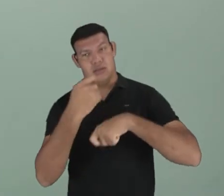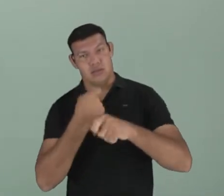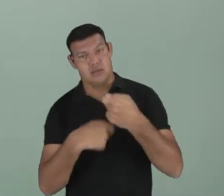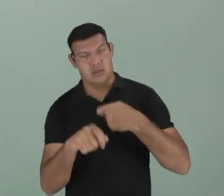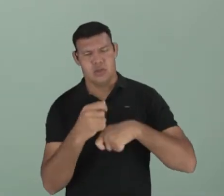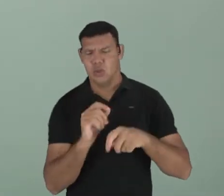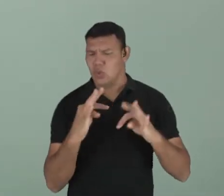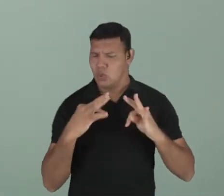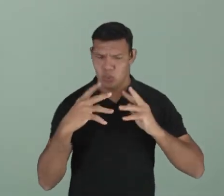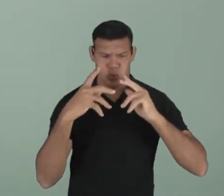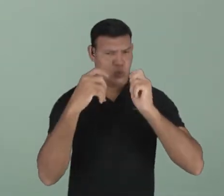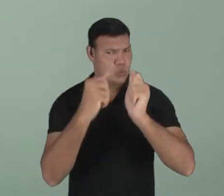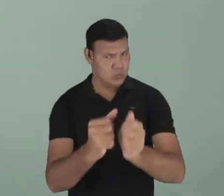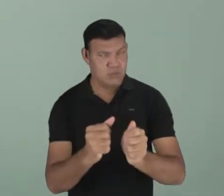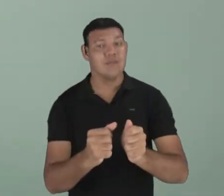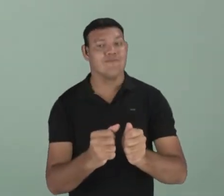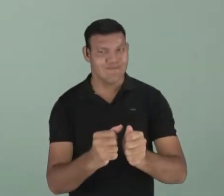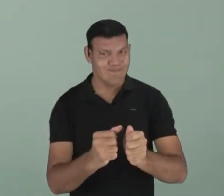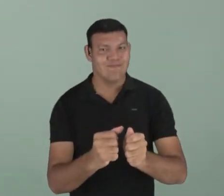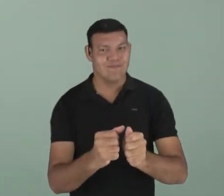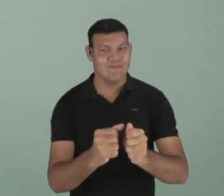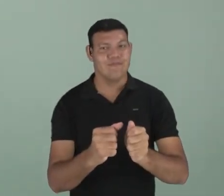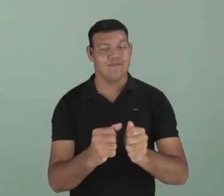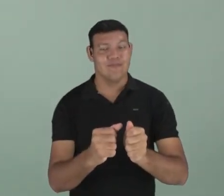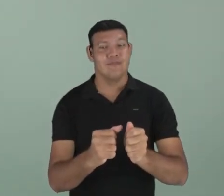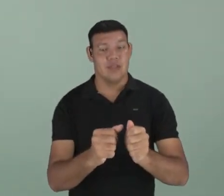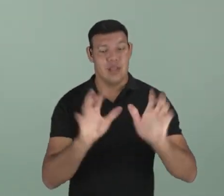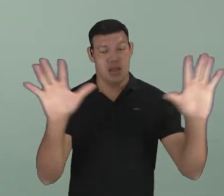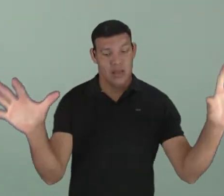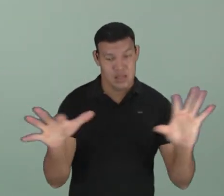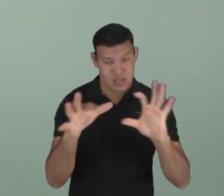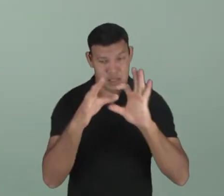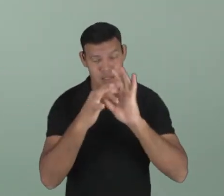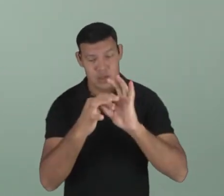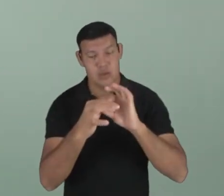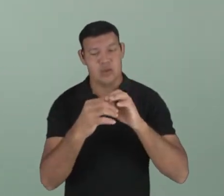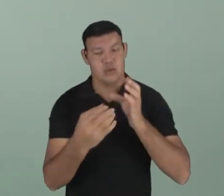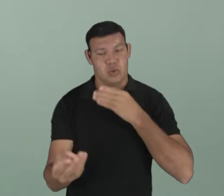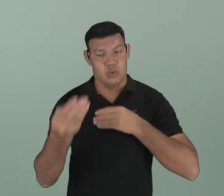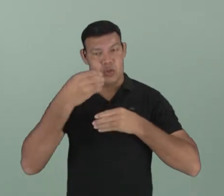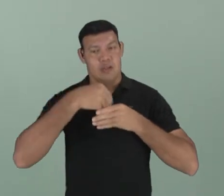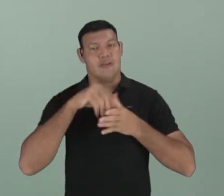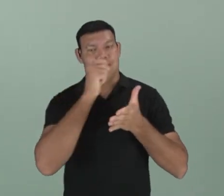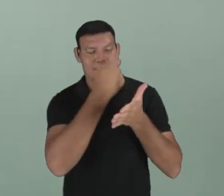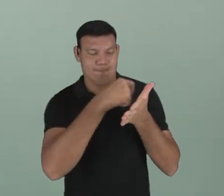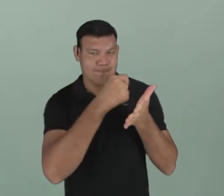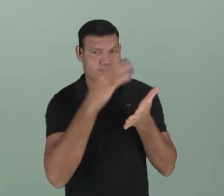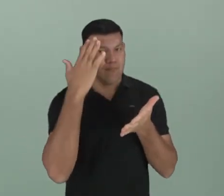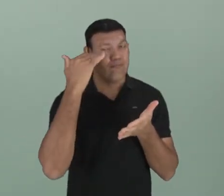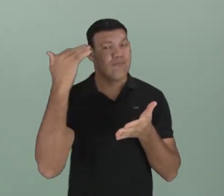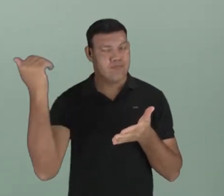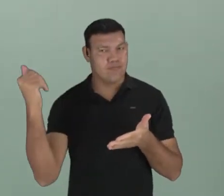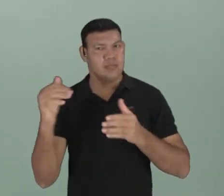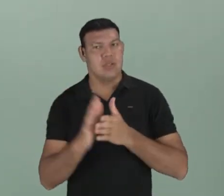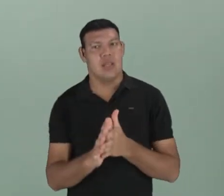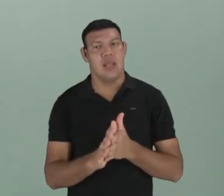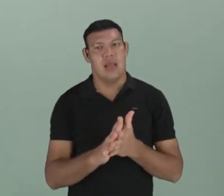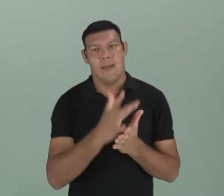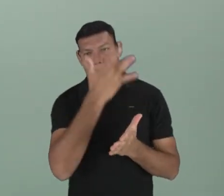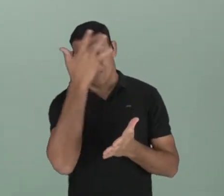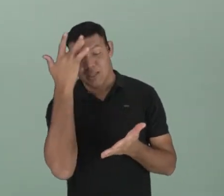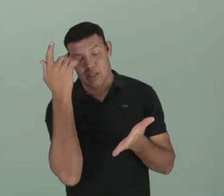econômicas, tudo isso faz parte daquele autor. Então, muitas das vezes, o autor, quando ele